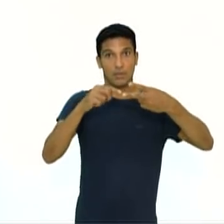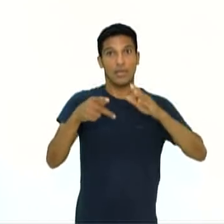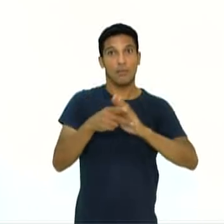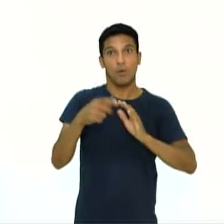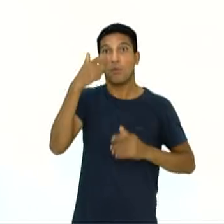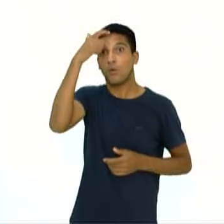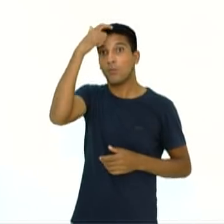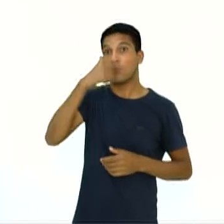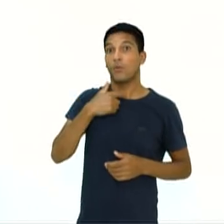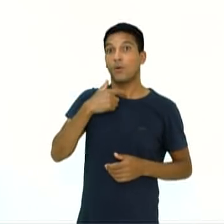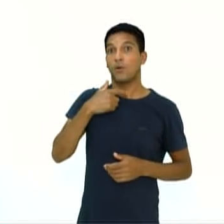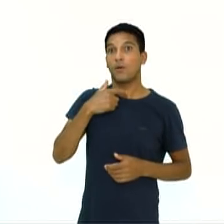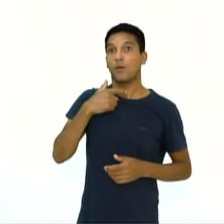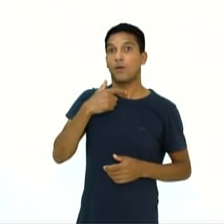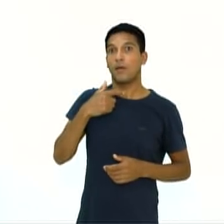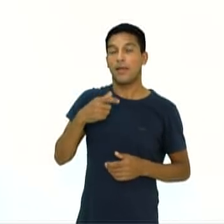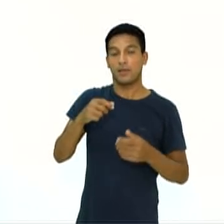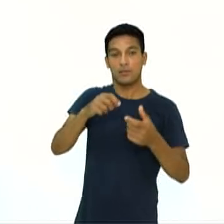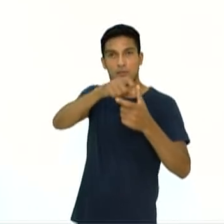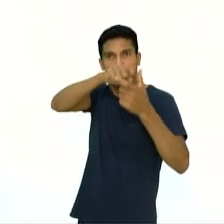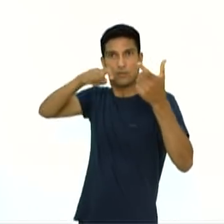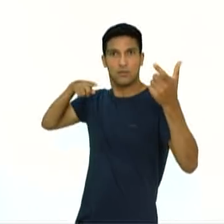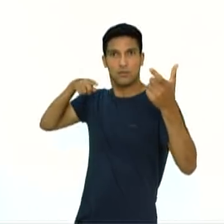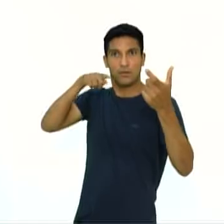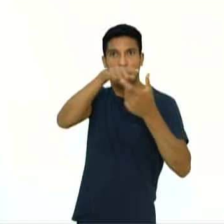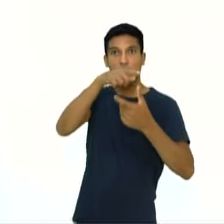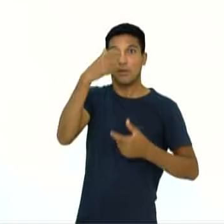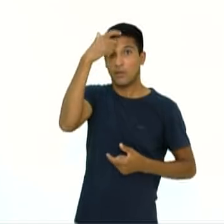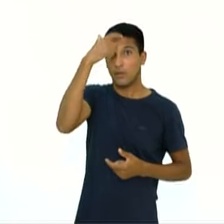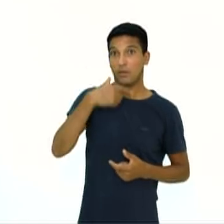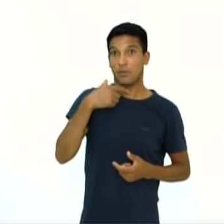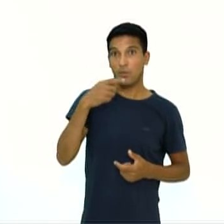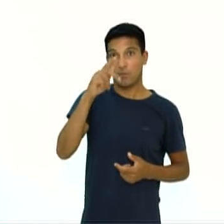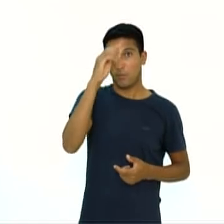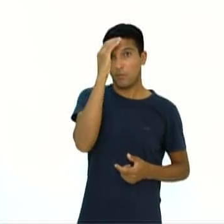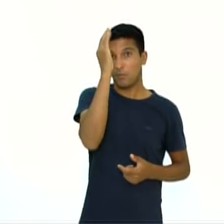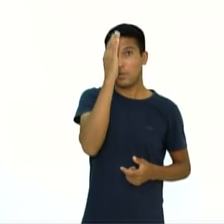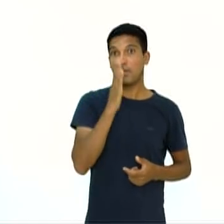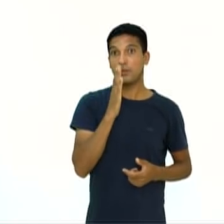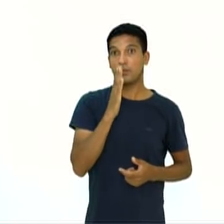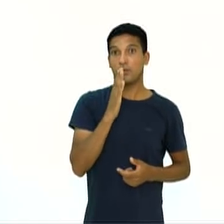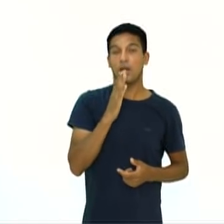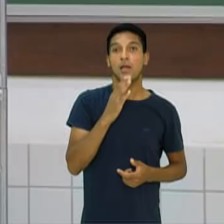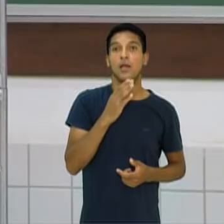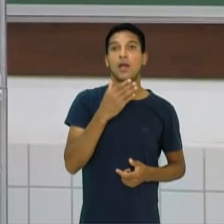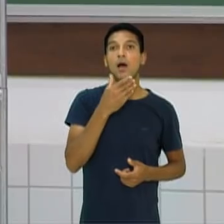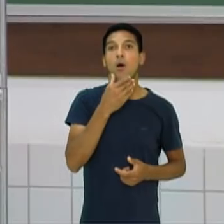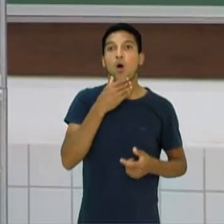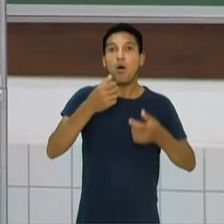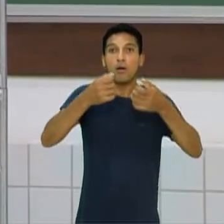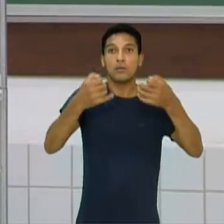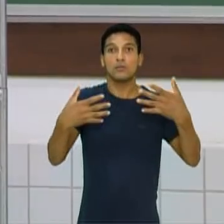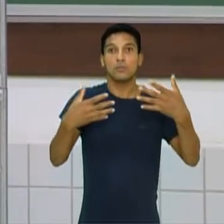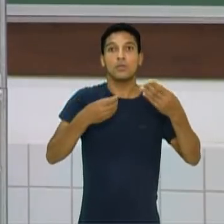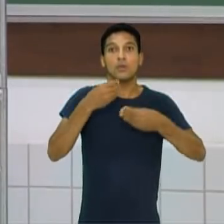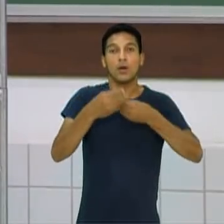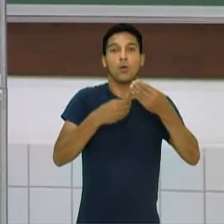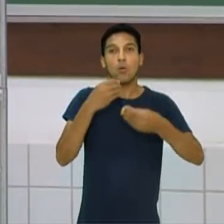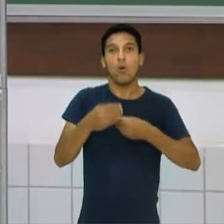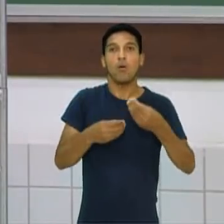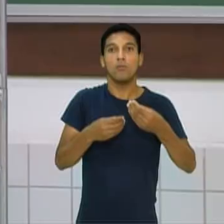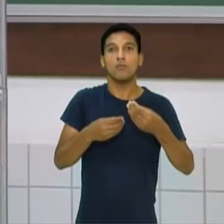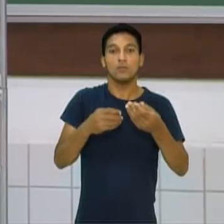brasileiro que ele explica um pouquinho como é atirar com arco, qual o procedimento, posição